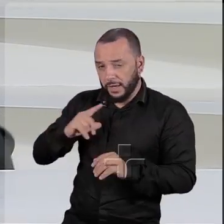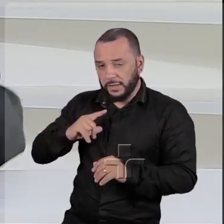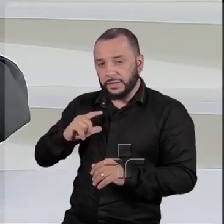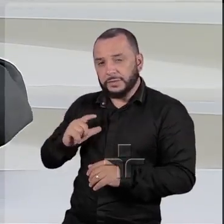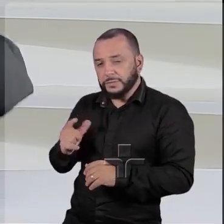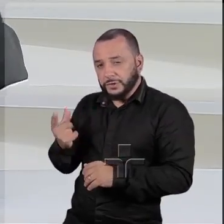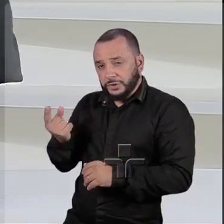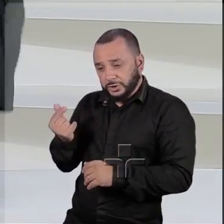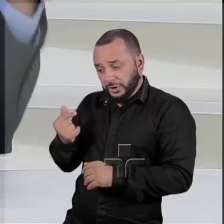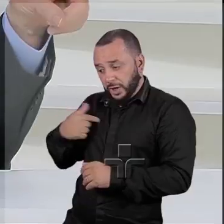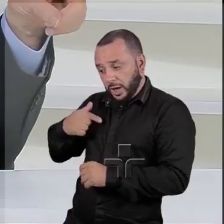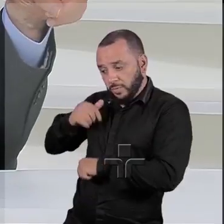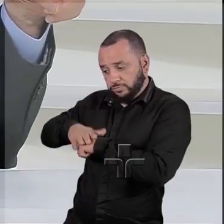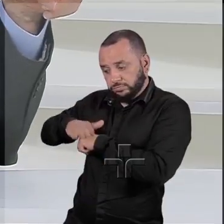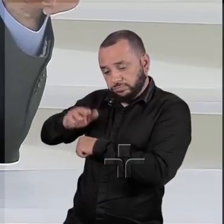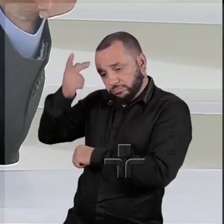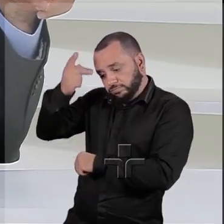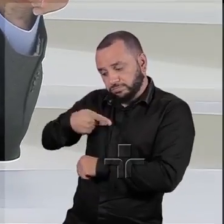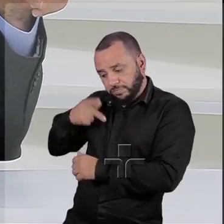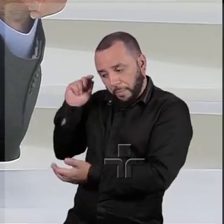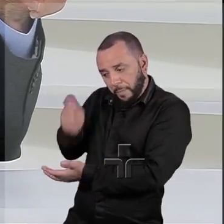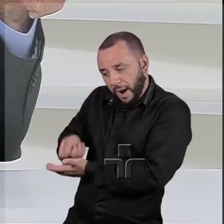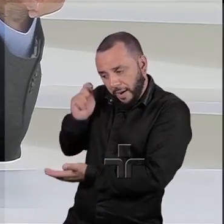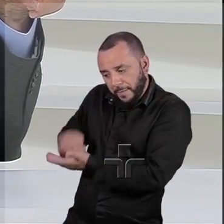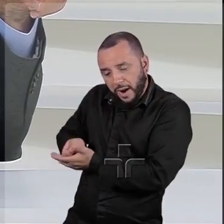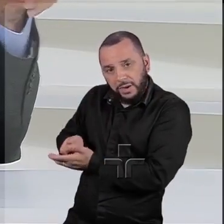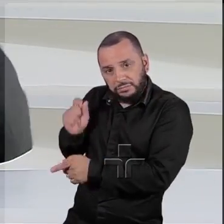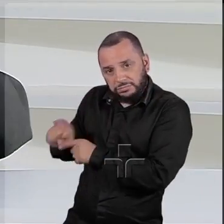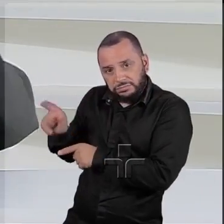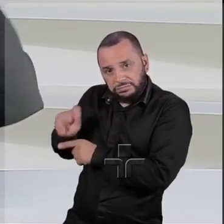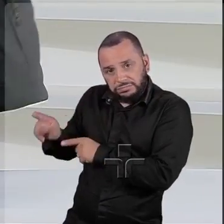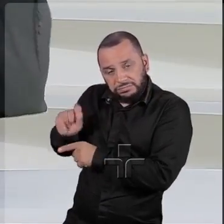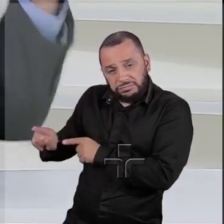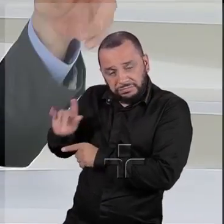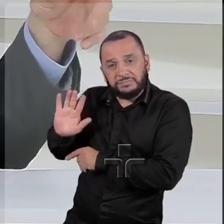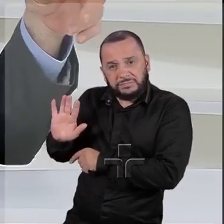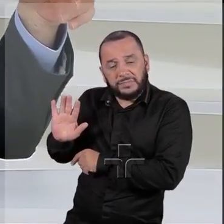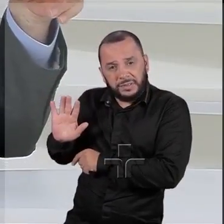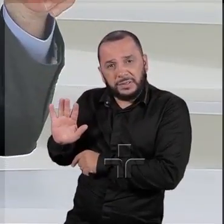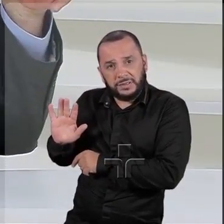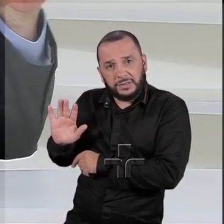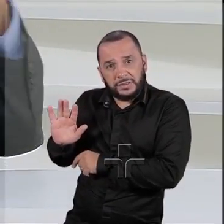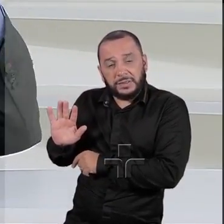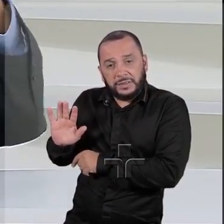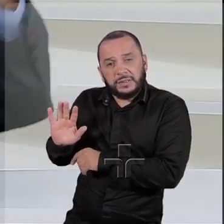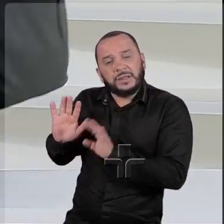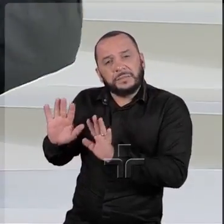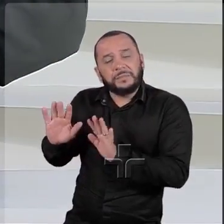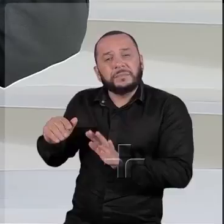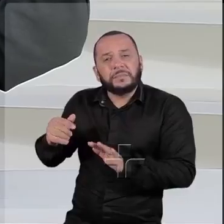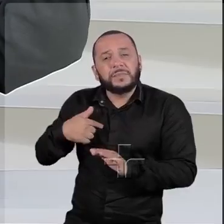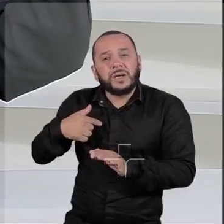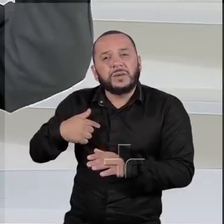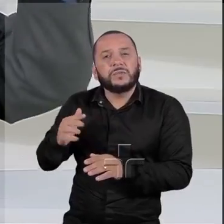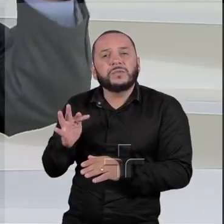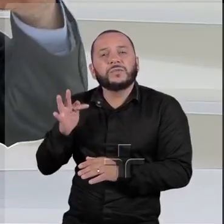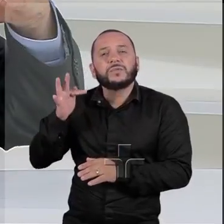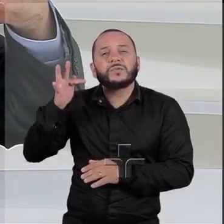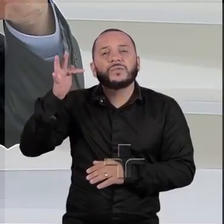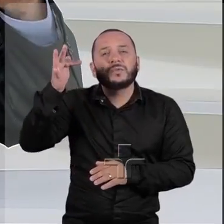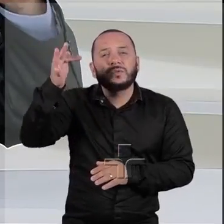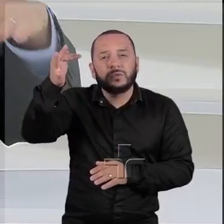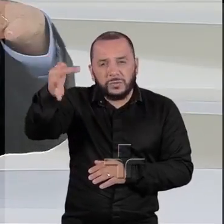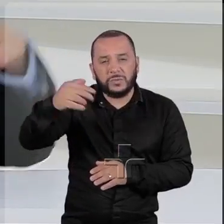capitalização, ela não onera a folha. Nós vamos aliviar a folha, quer dizer, com o tempo nós vamos diminuir